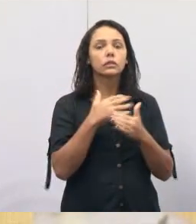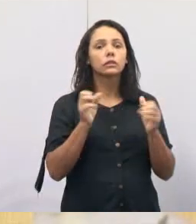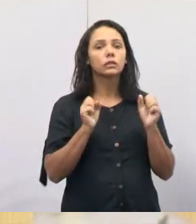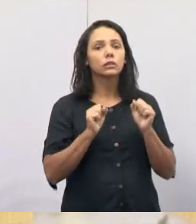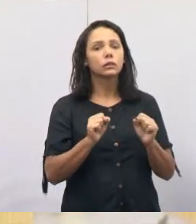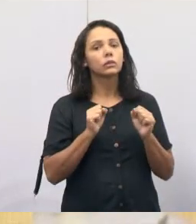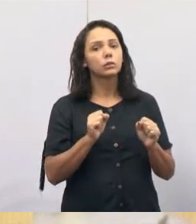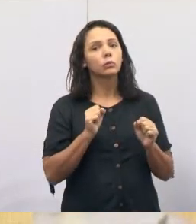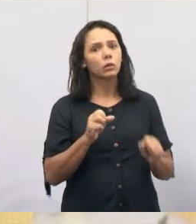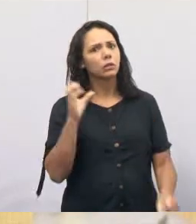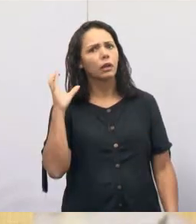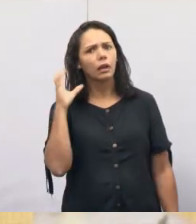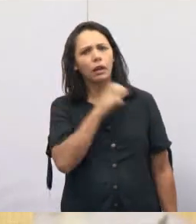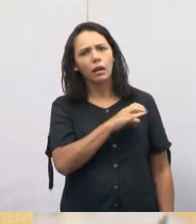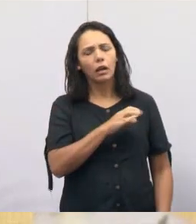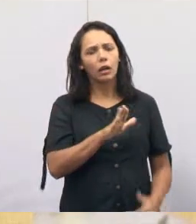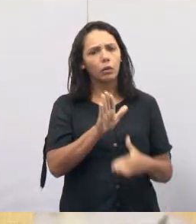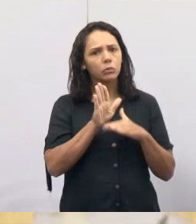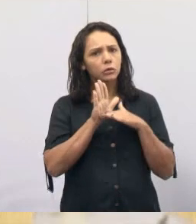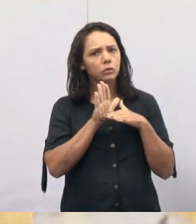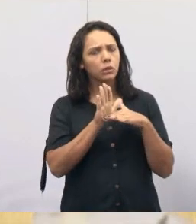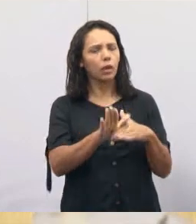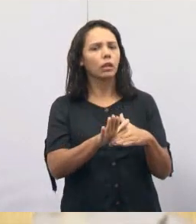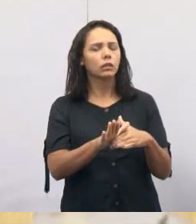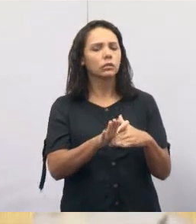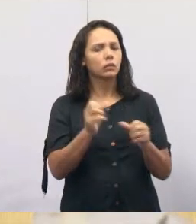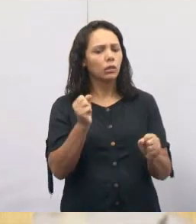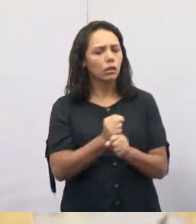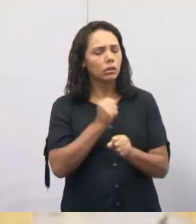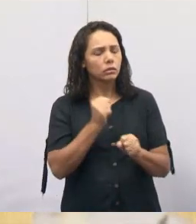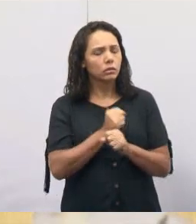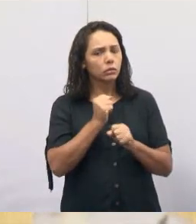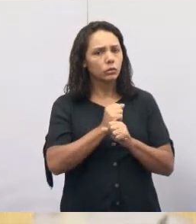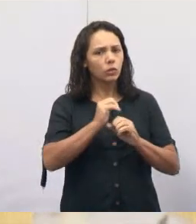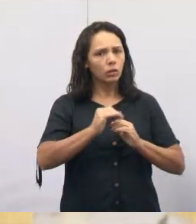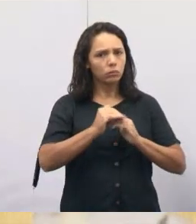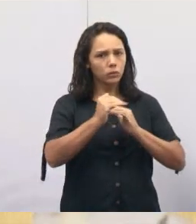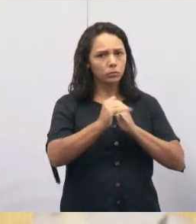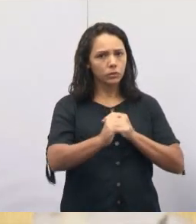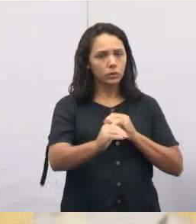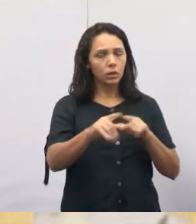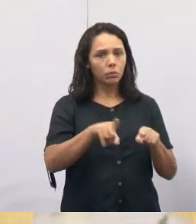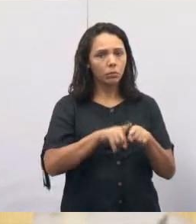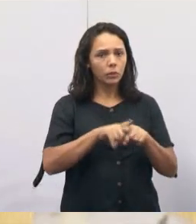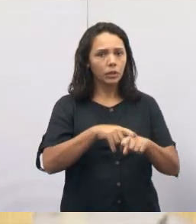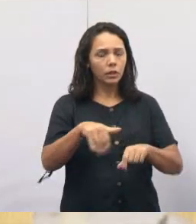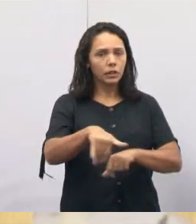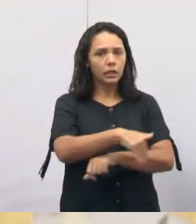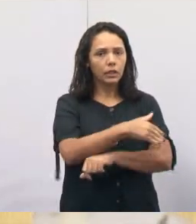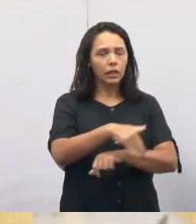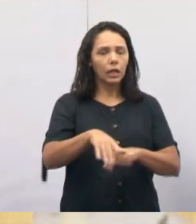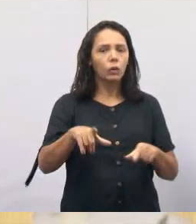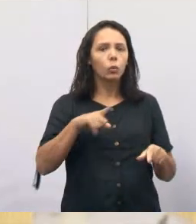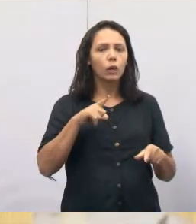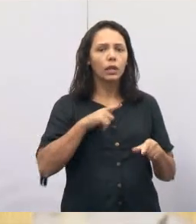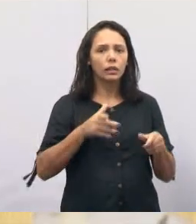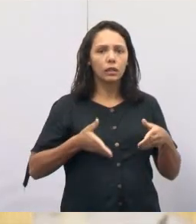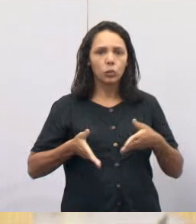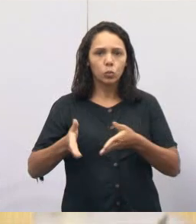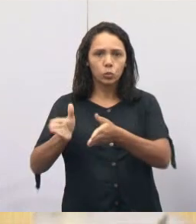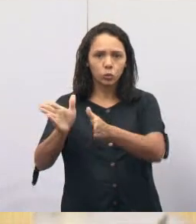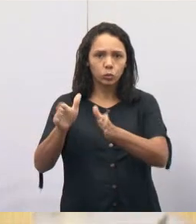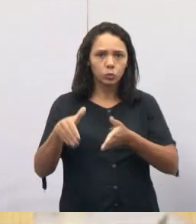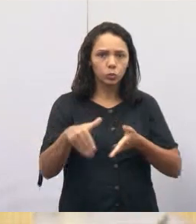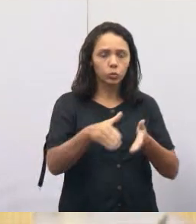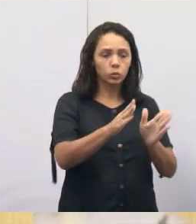possa atender urgente o pedido do vereador, até porque essa Takeuota ela tem muitas travessas. Existem